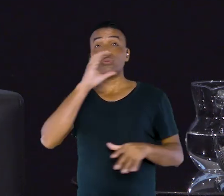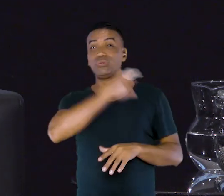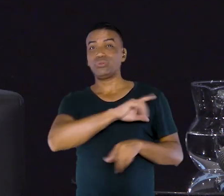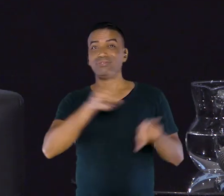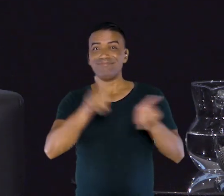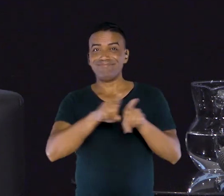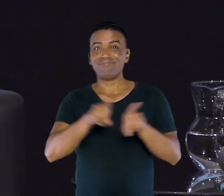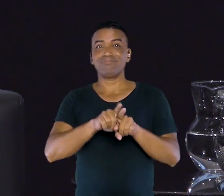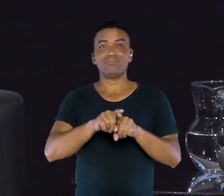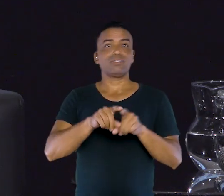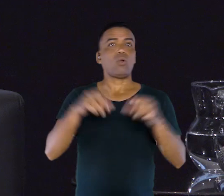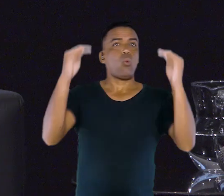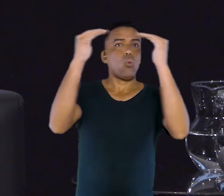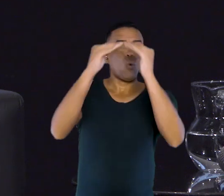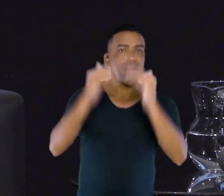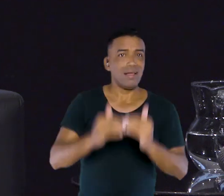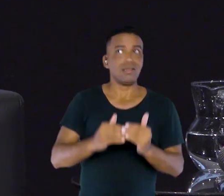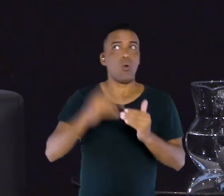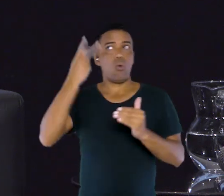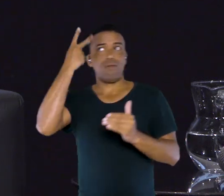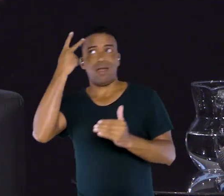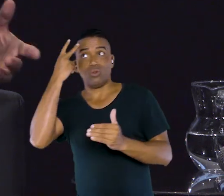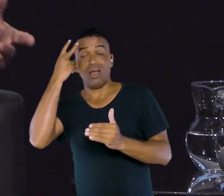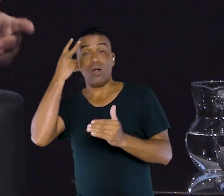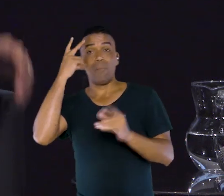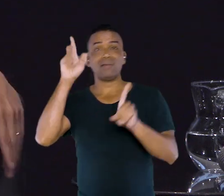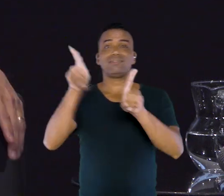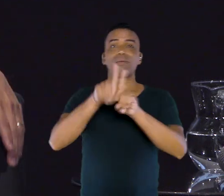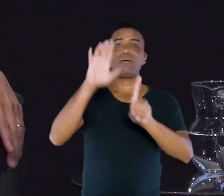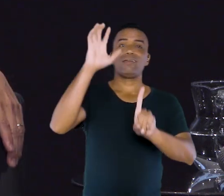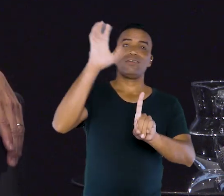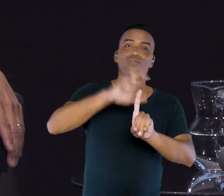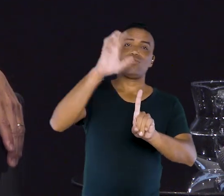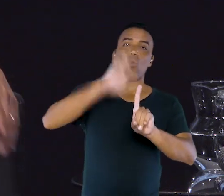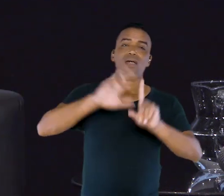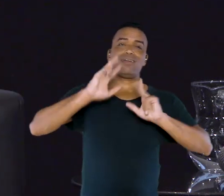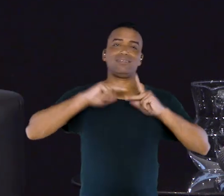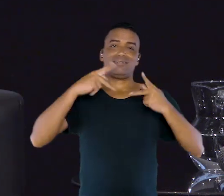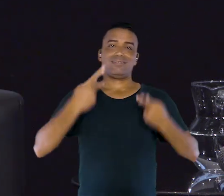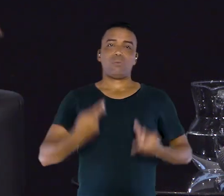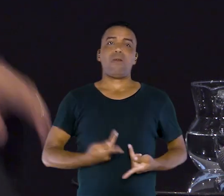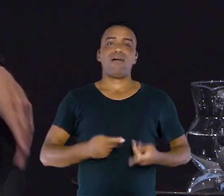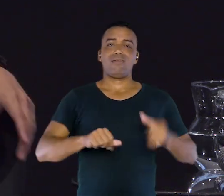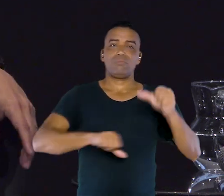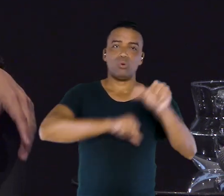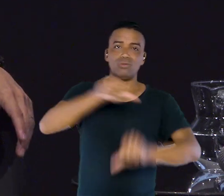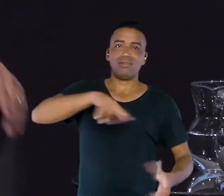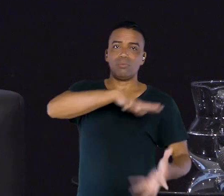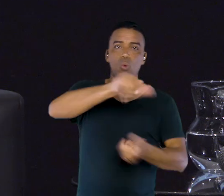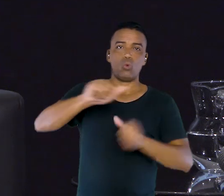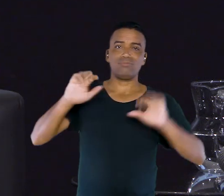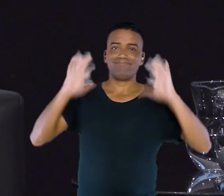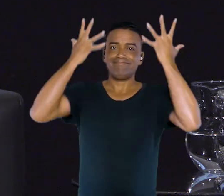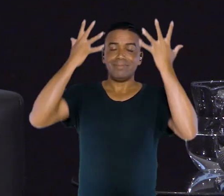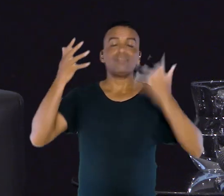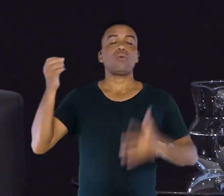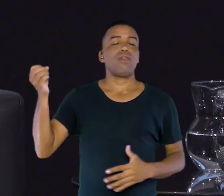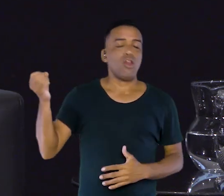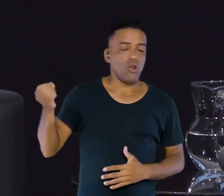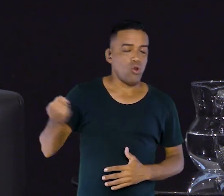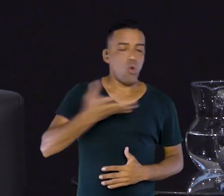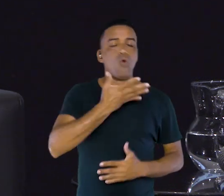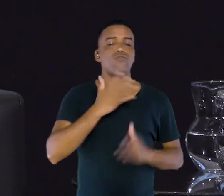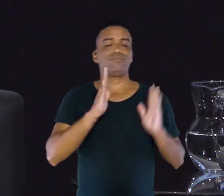uma combinação de ciclos naturais com ciclos que são gerados pela ação que está provocando a mudança climática. Isso é uma coisa